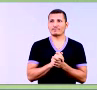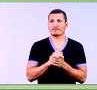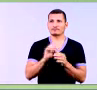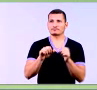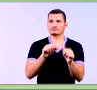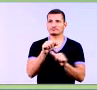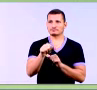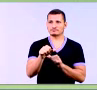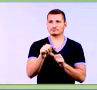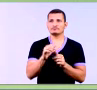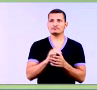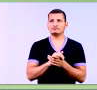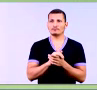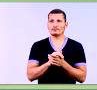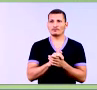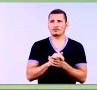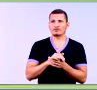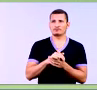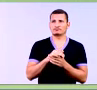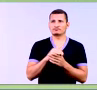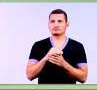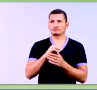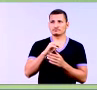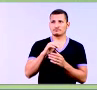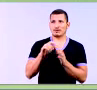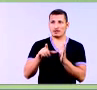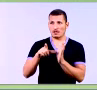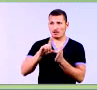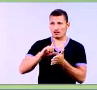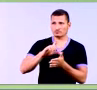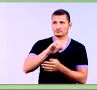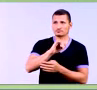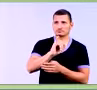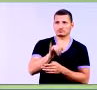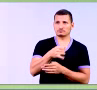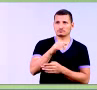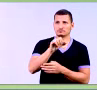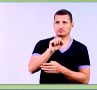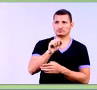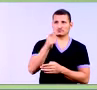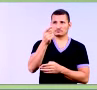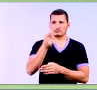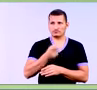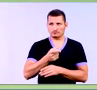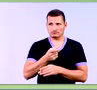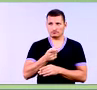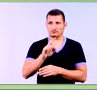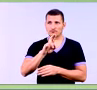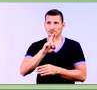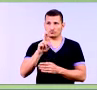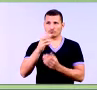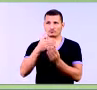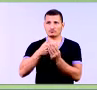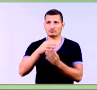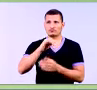colocar o JS antes, barra, o nome do arquivo,